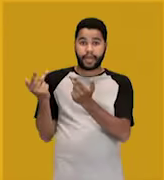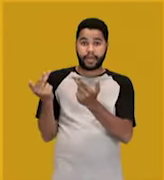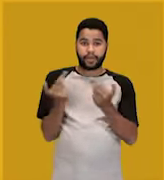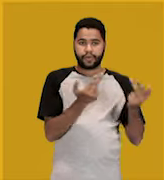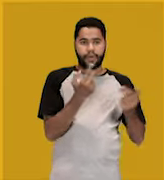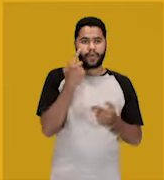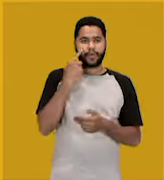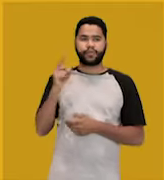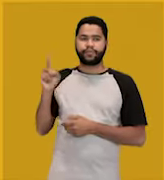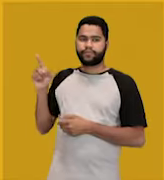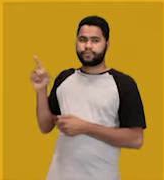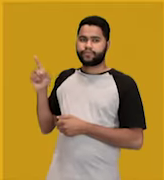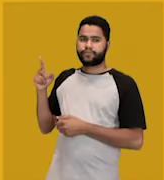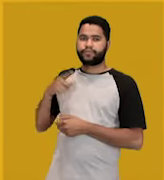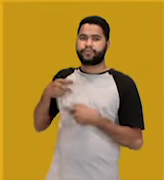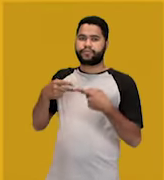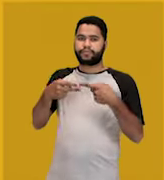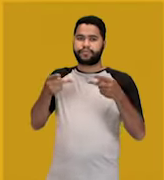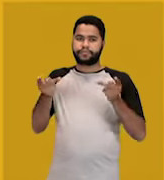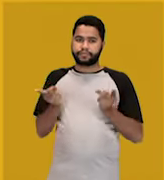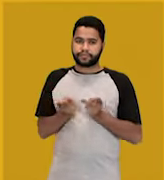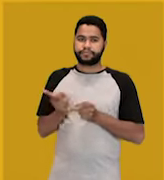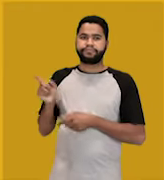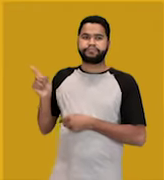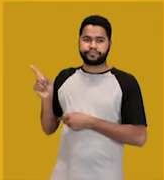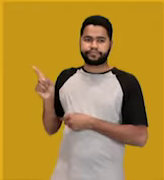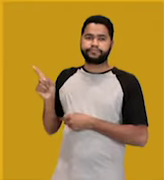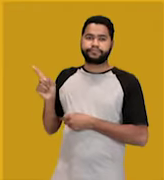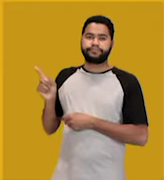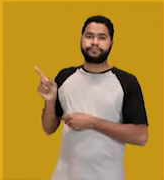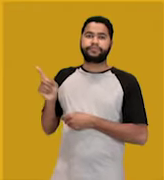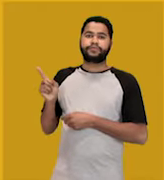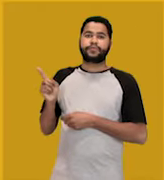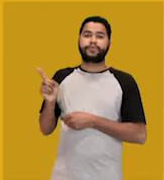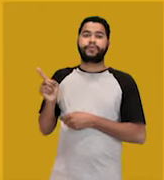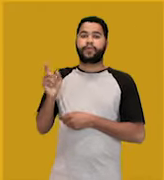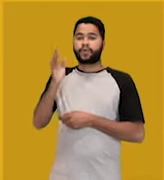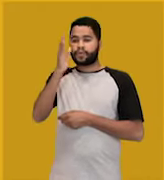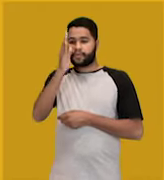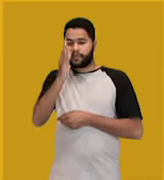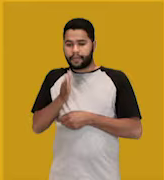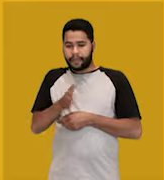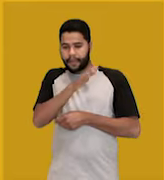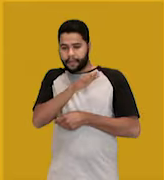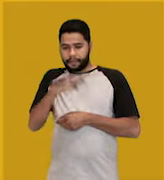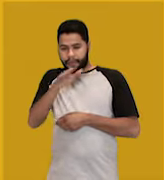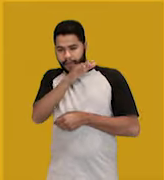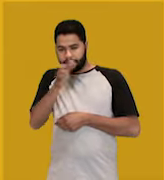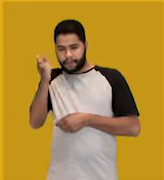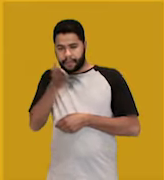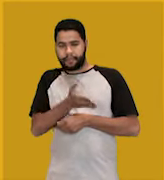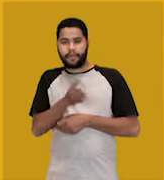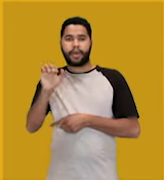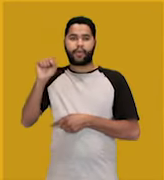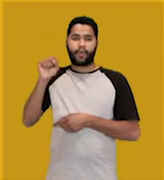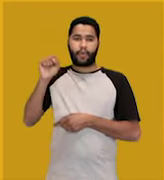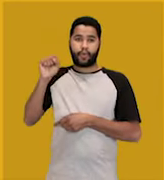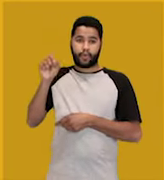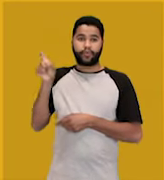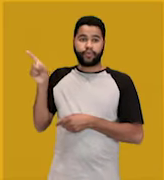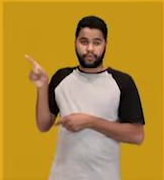Veja você, eu tenho uma pizza aqui inteira, ela foi dividida em 8 partes, tá? E dessas